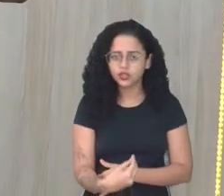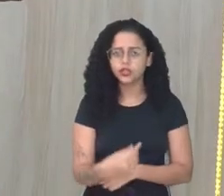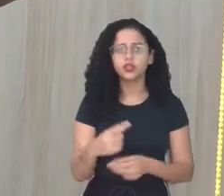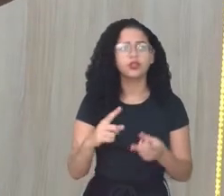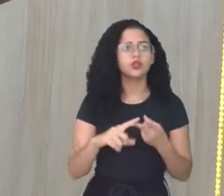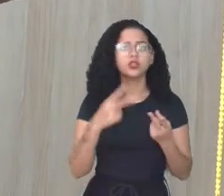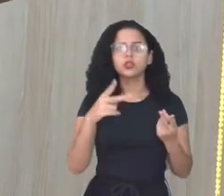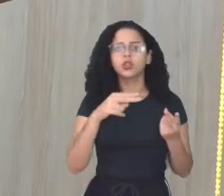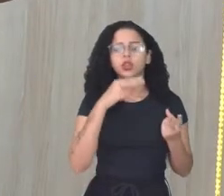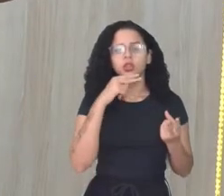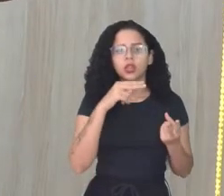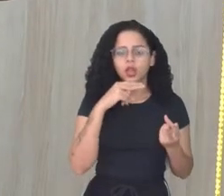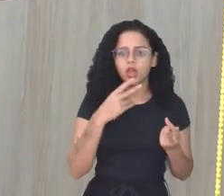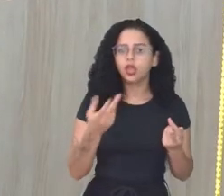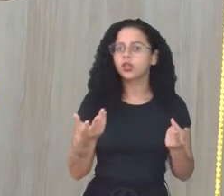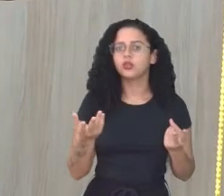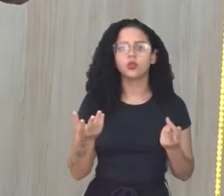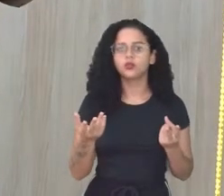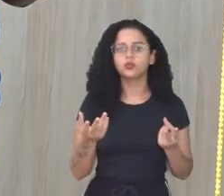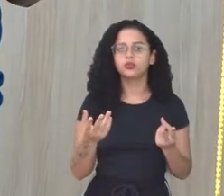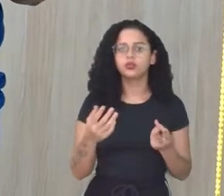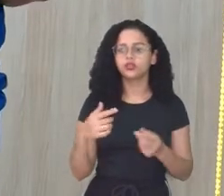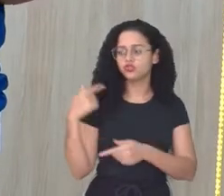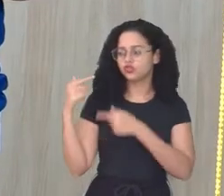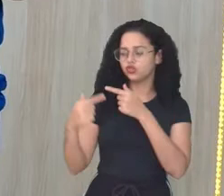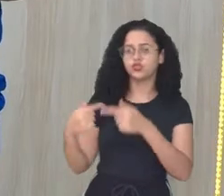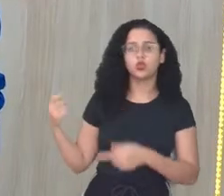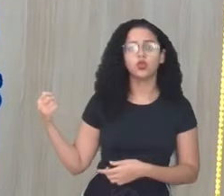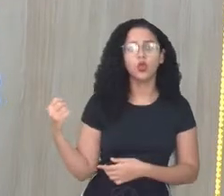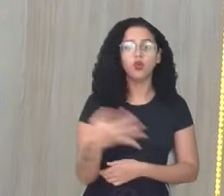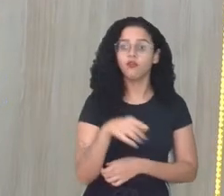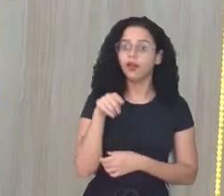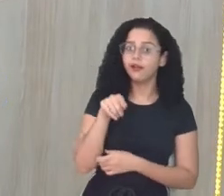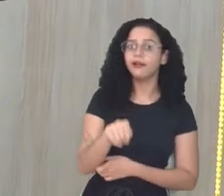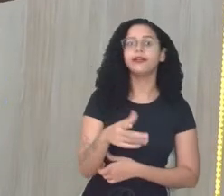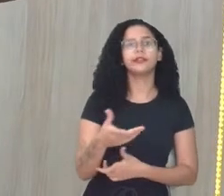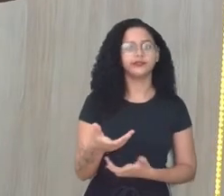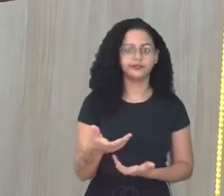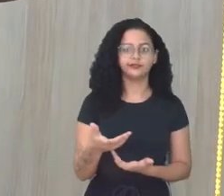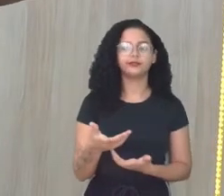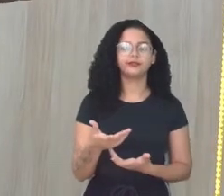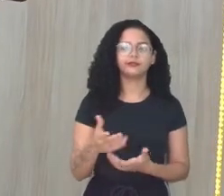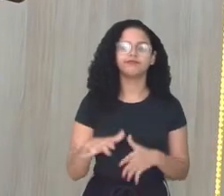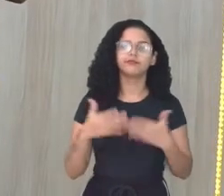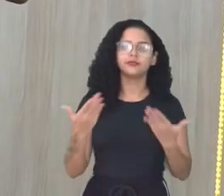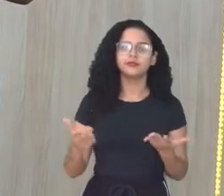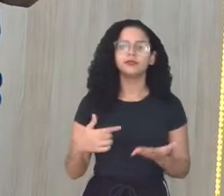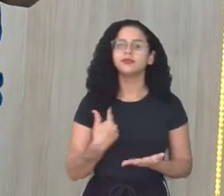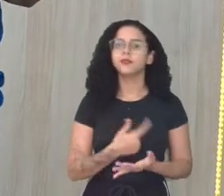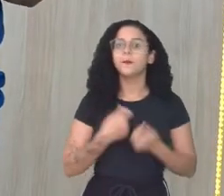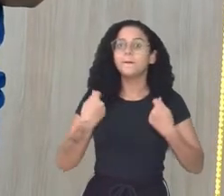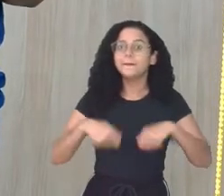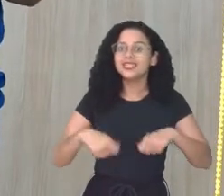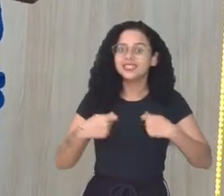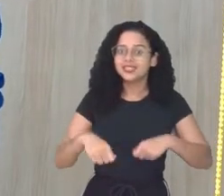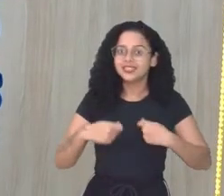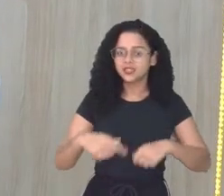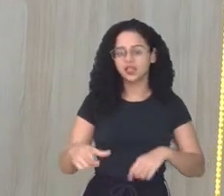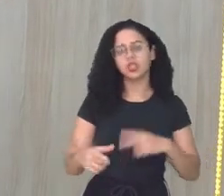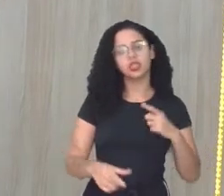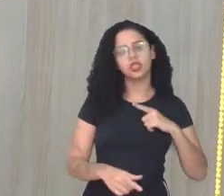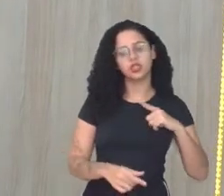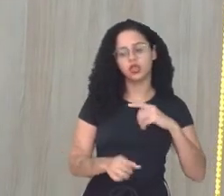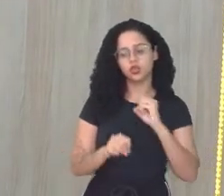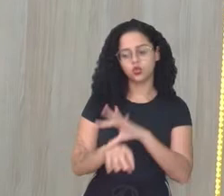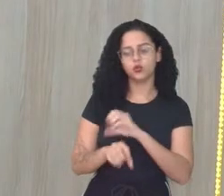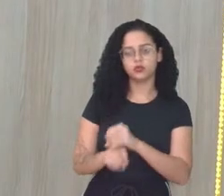seus netos, né? A nova geração são eles. Então, a gente precisa ter